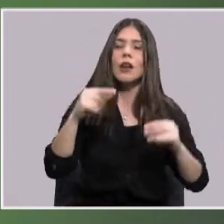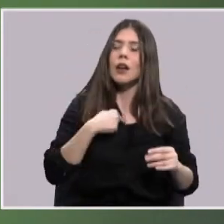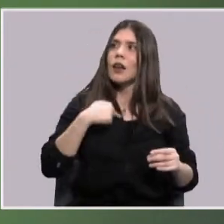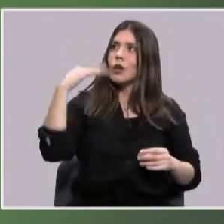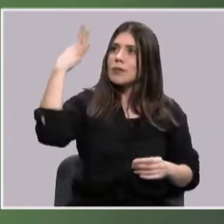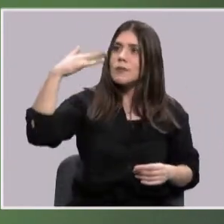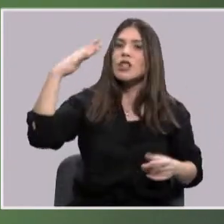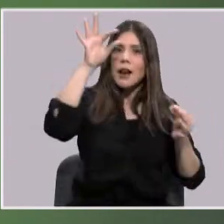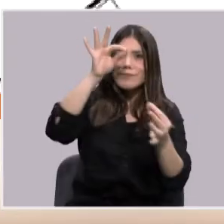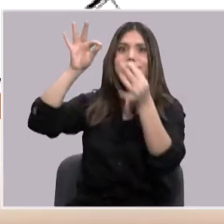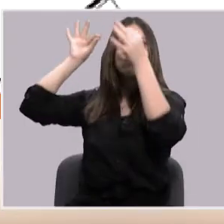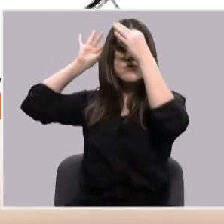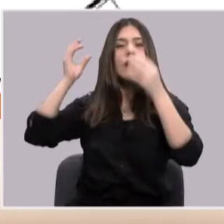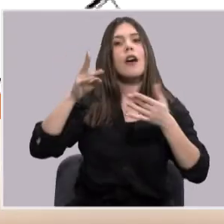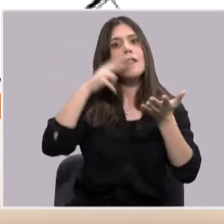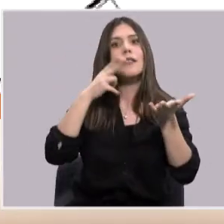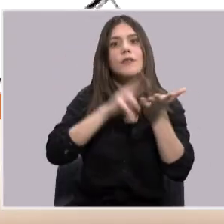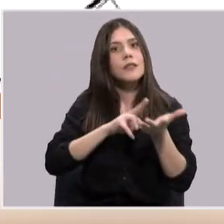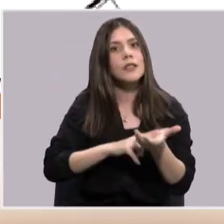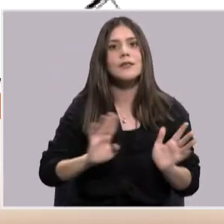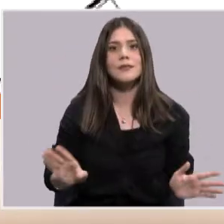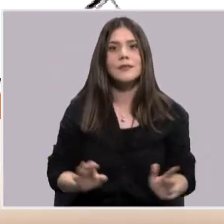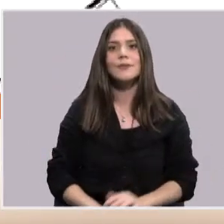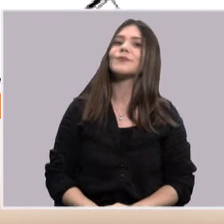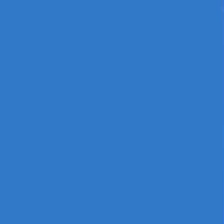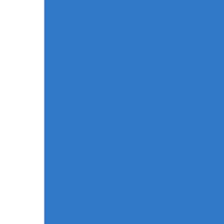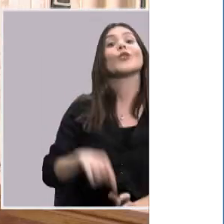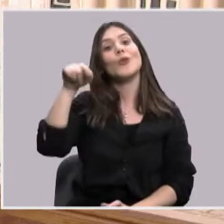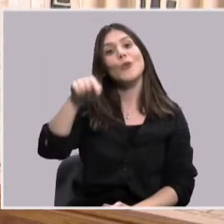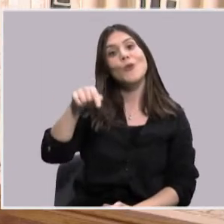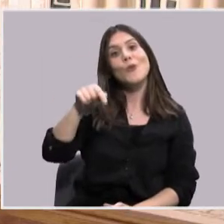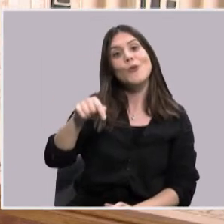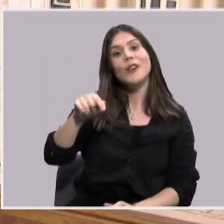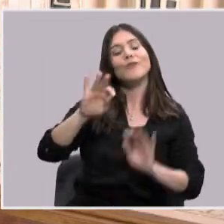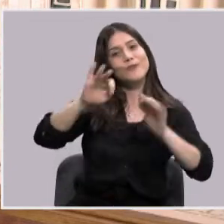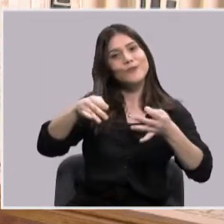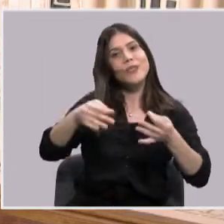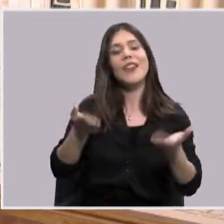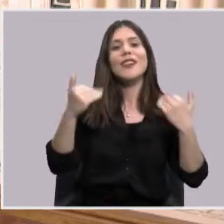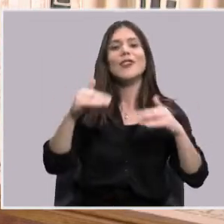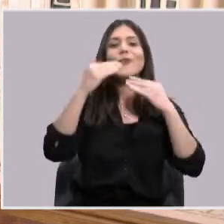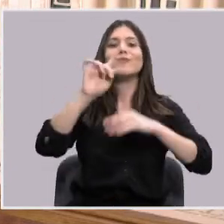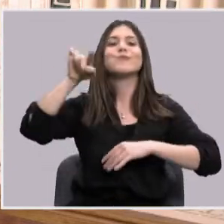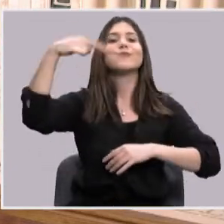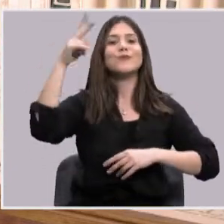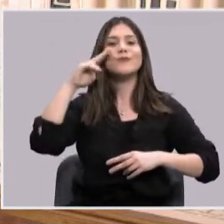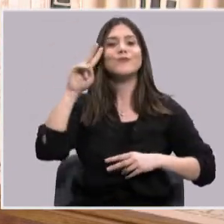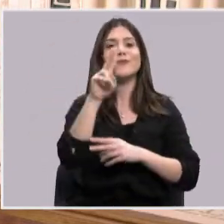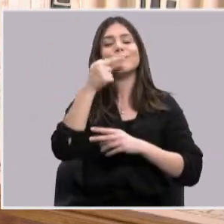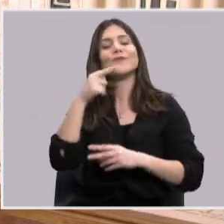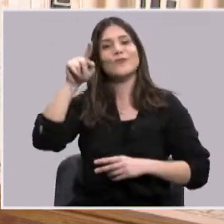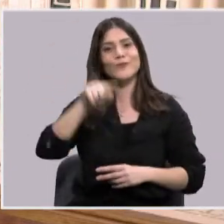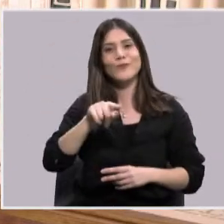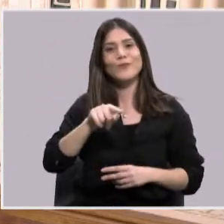conseguimos pintar mesmo a imagem de uma forma realista. Hoje ficamos por aqui, mas estamos de volta no próximo